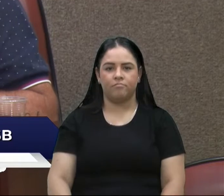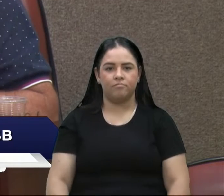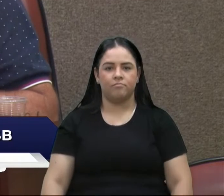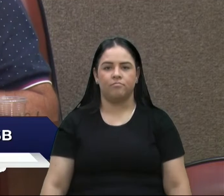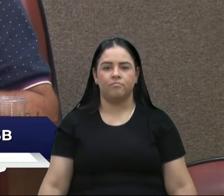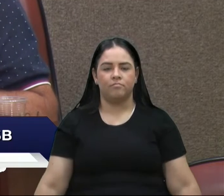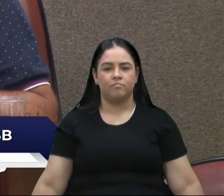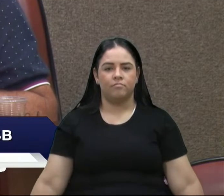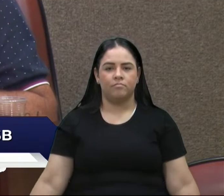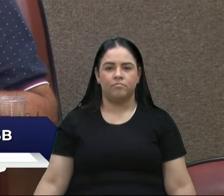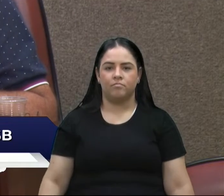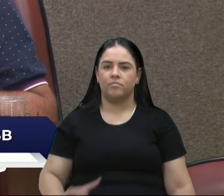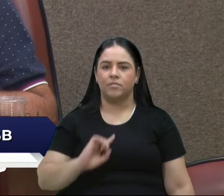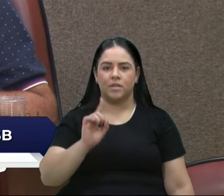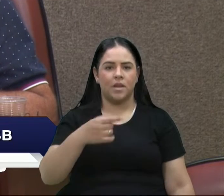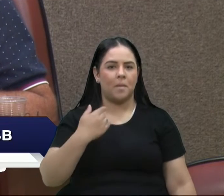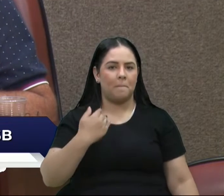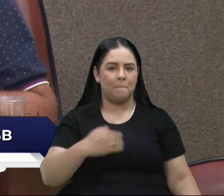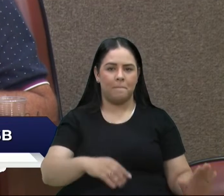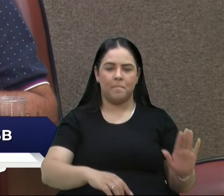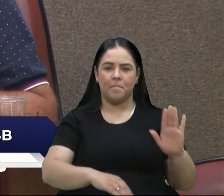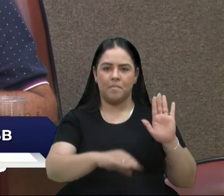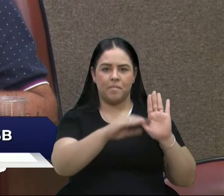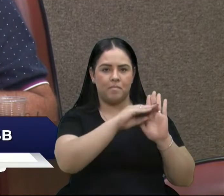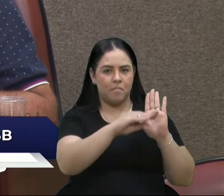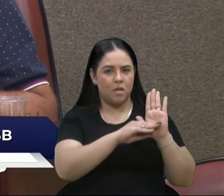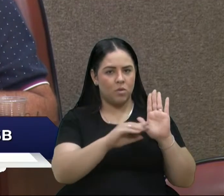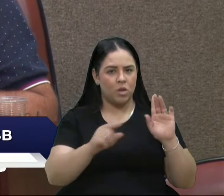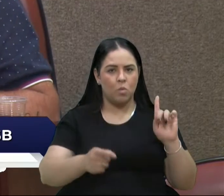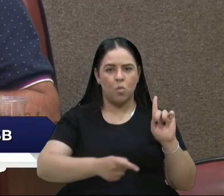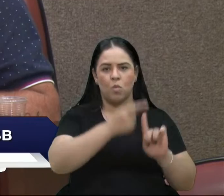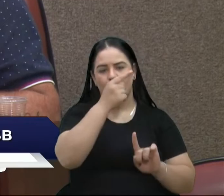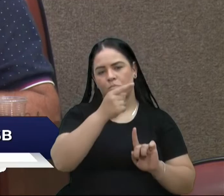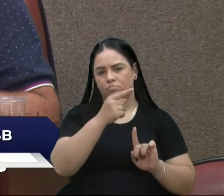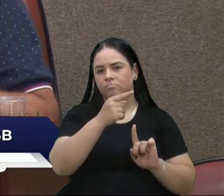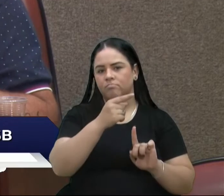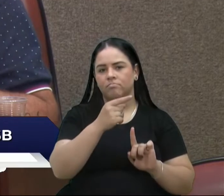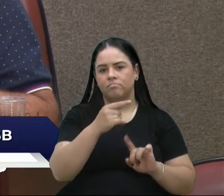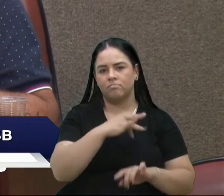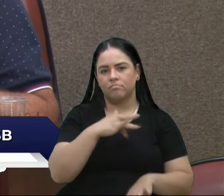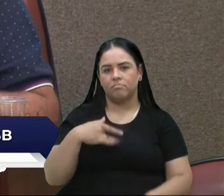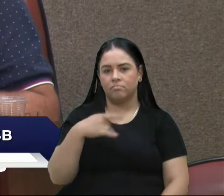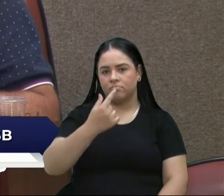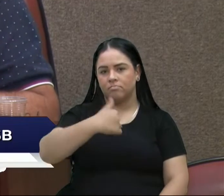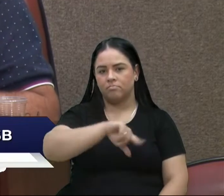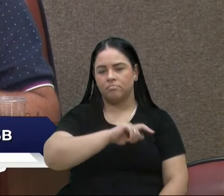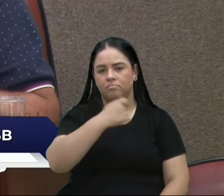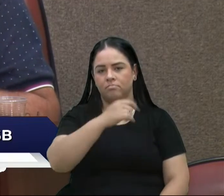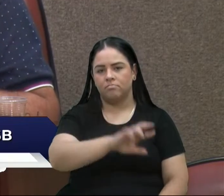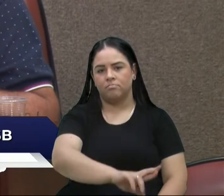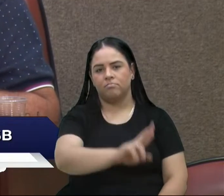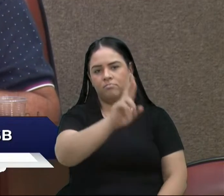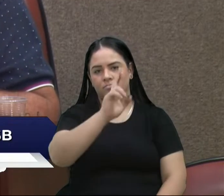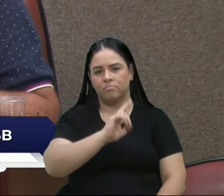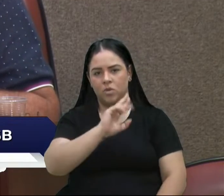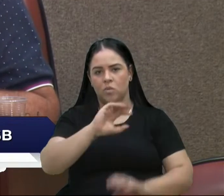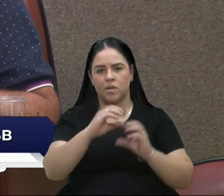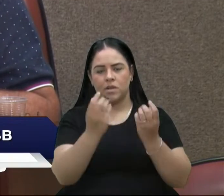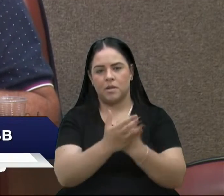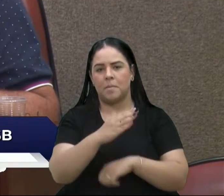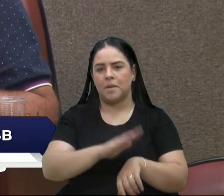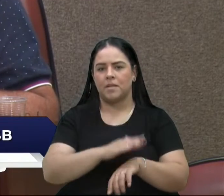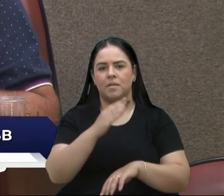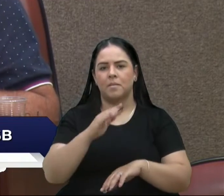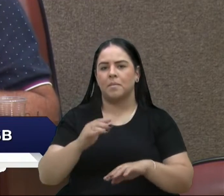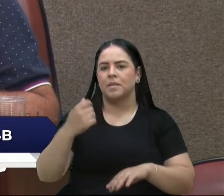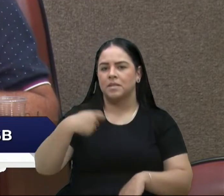Então, é uma pauta única a saúde. E nós precisamos dar resposta lá na comunidade que mais precisa. Porque quantos